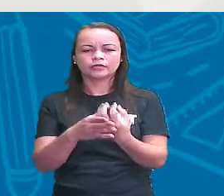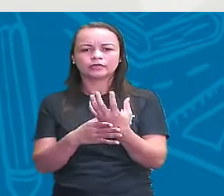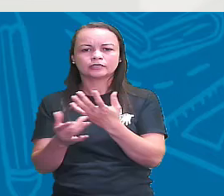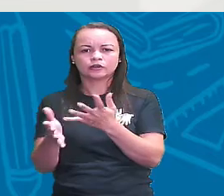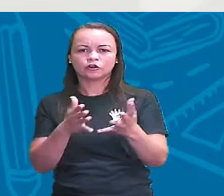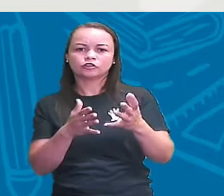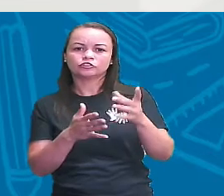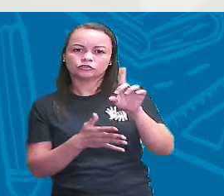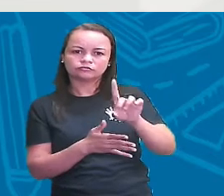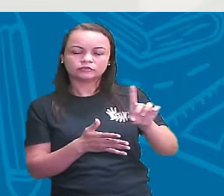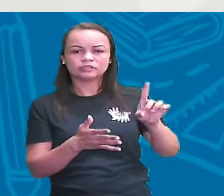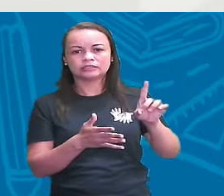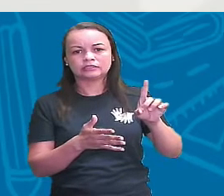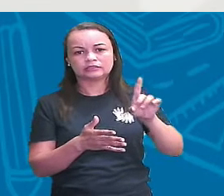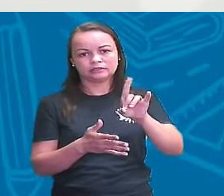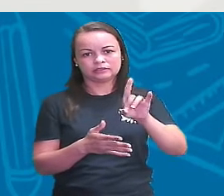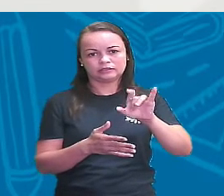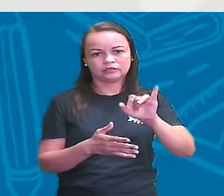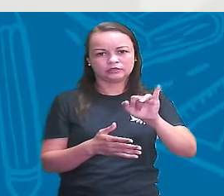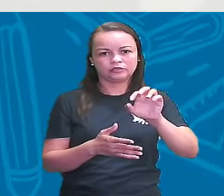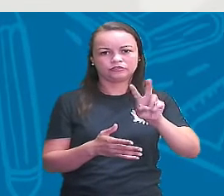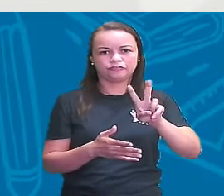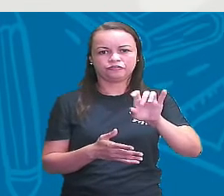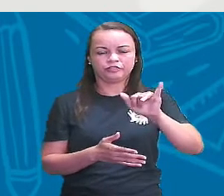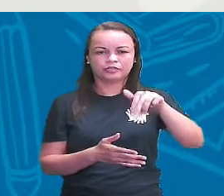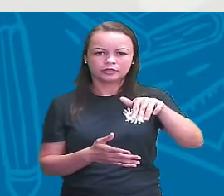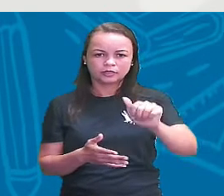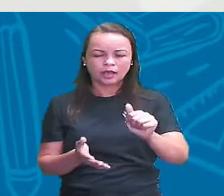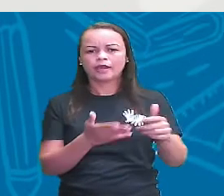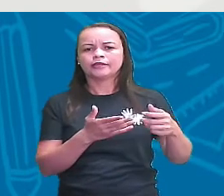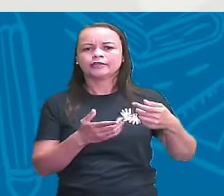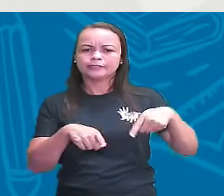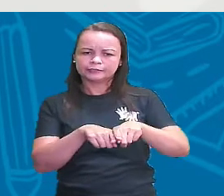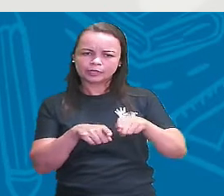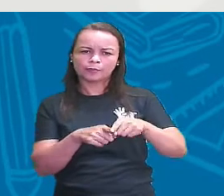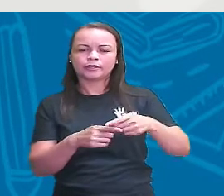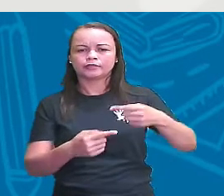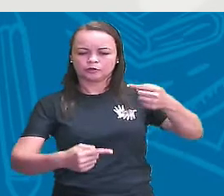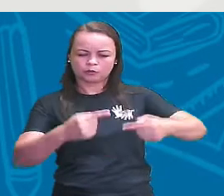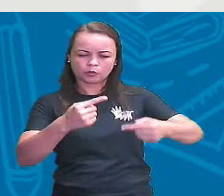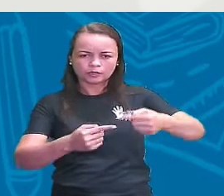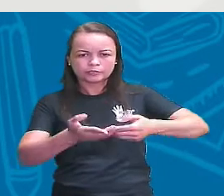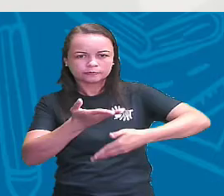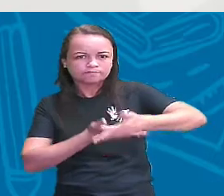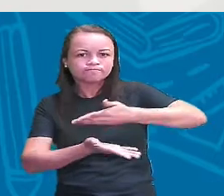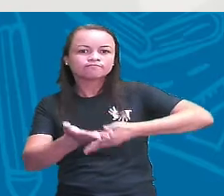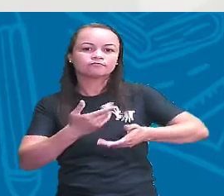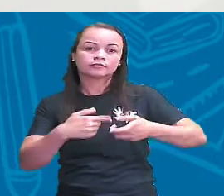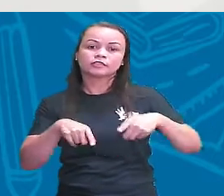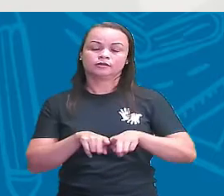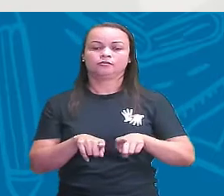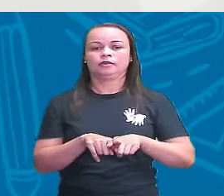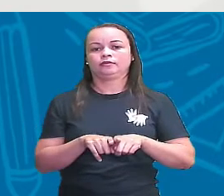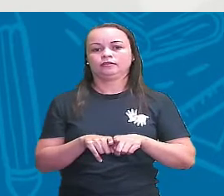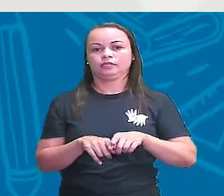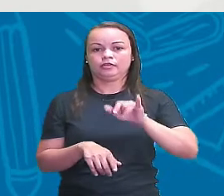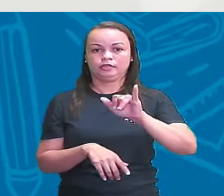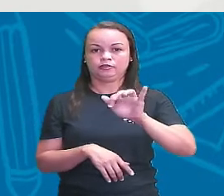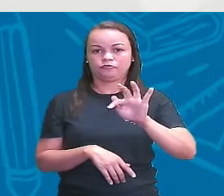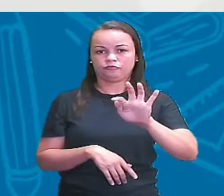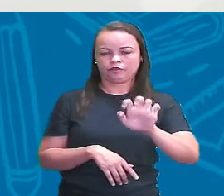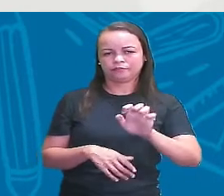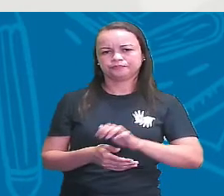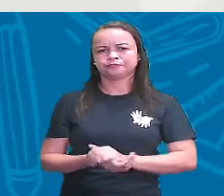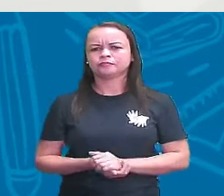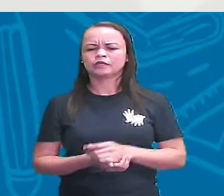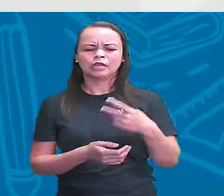vocês anteriormente. Além disso, eles também tinham uma referência política de Ifé, certo? É tanto que os